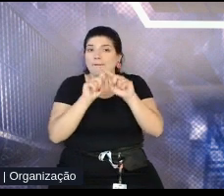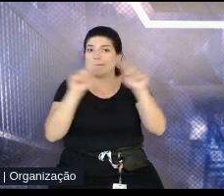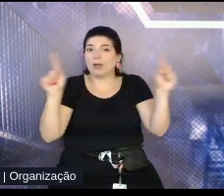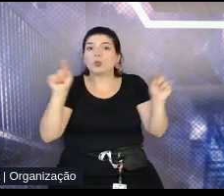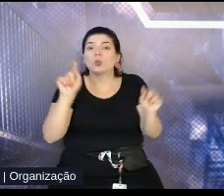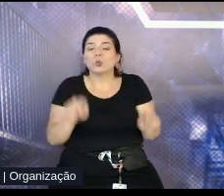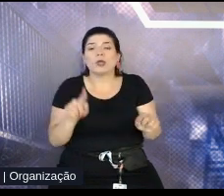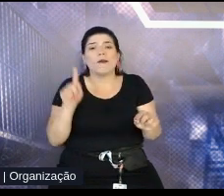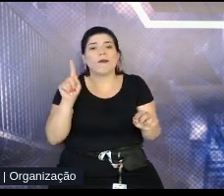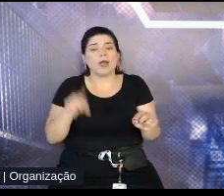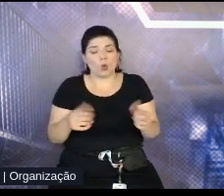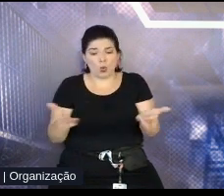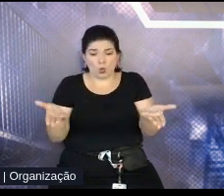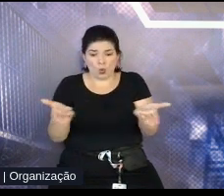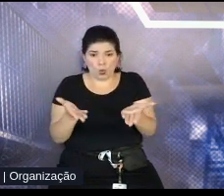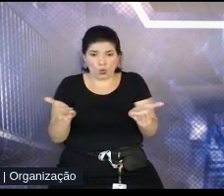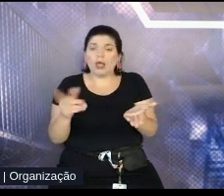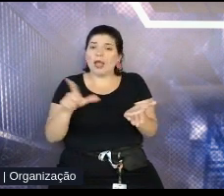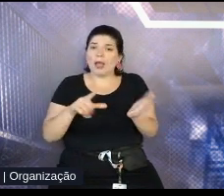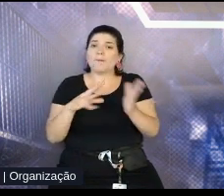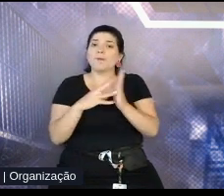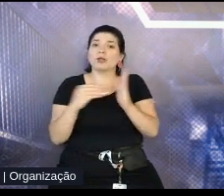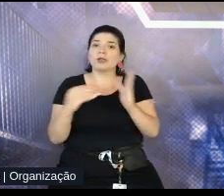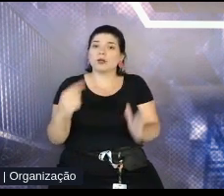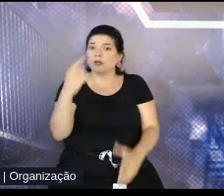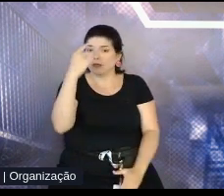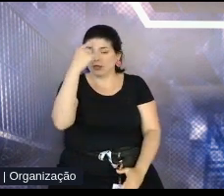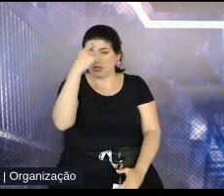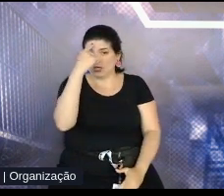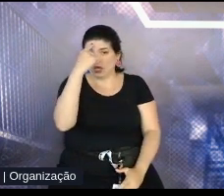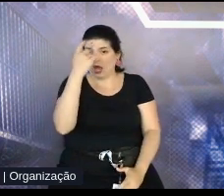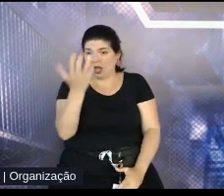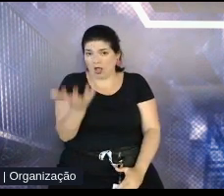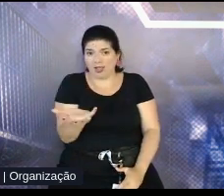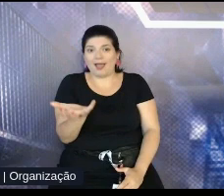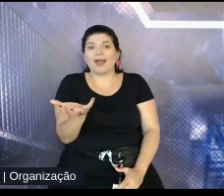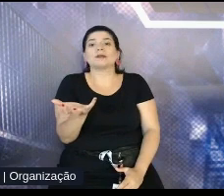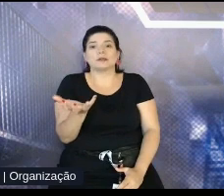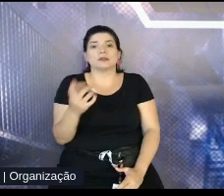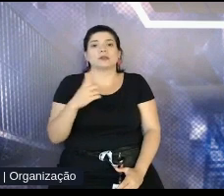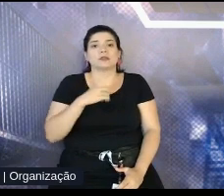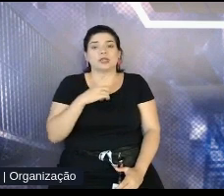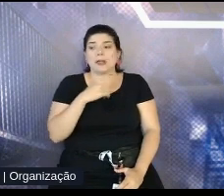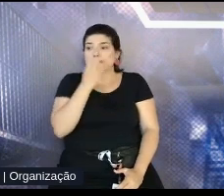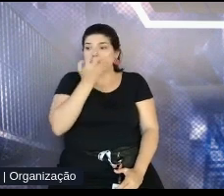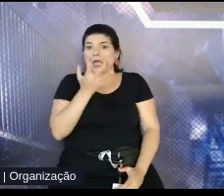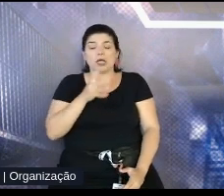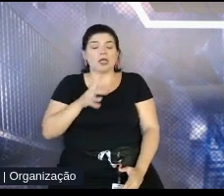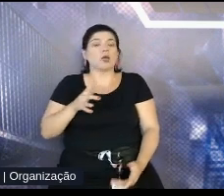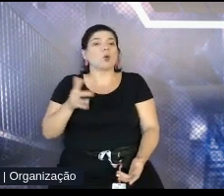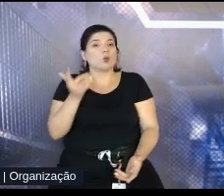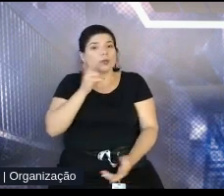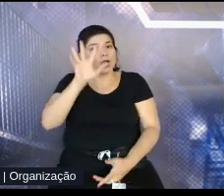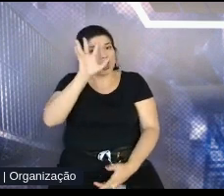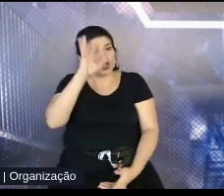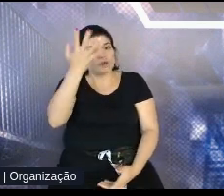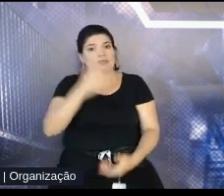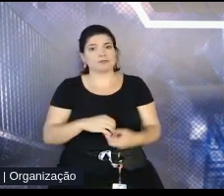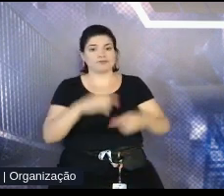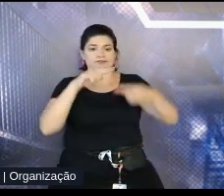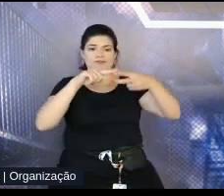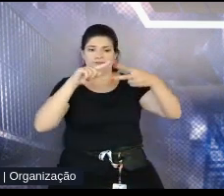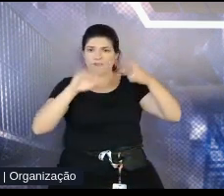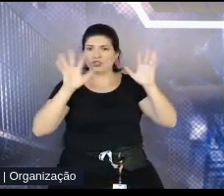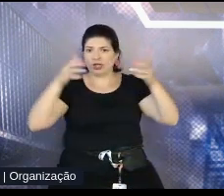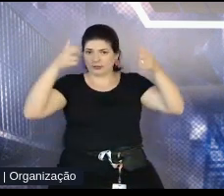ponto que hoje os modelos de IA eles já conseguem estar resolvendo bem. Então, esses dois pontos que eu comentei aí, tanto